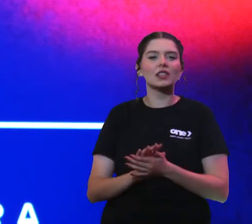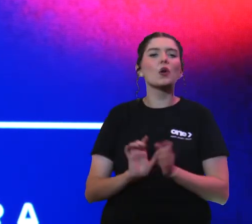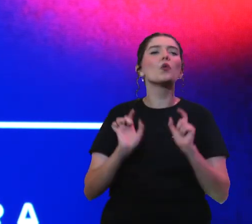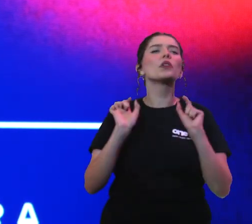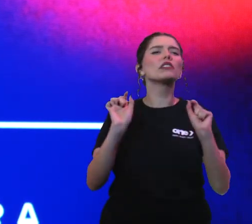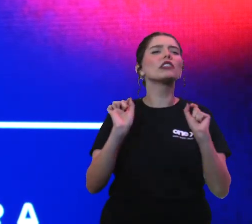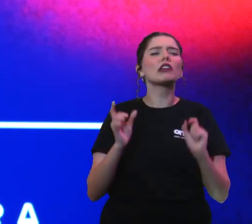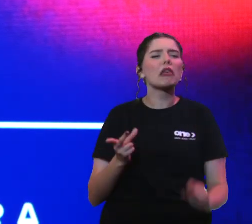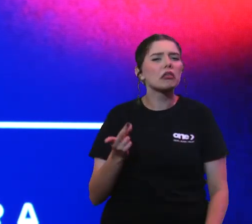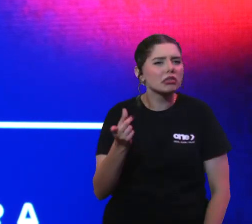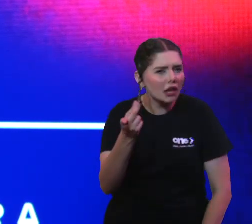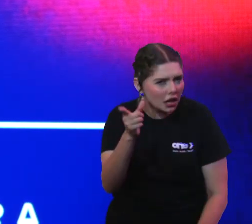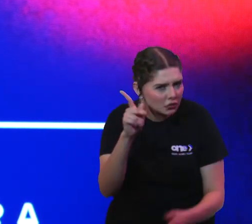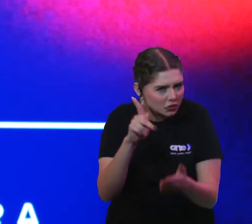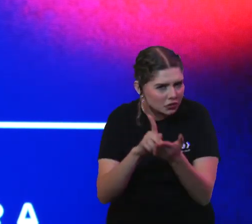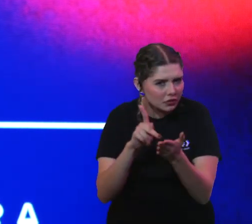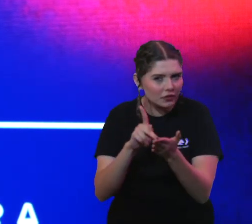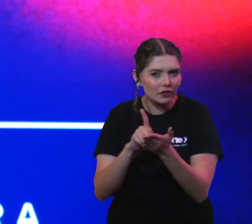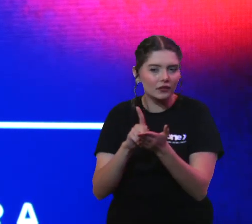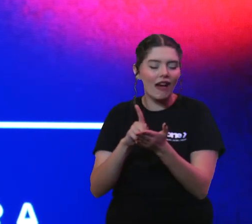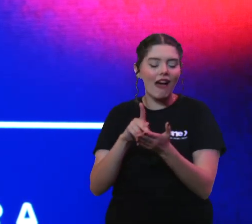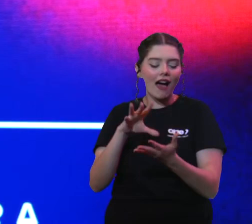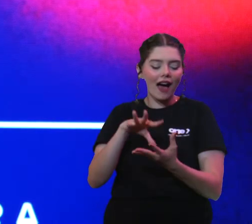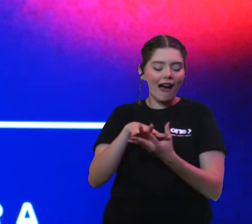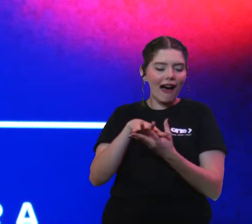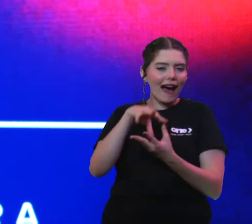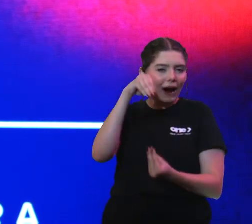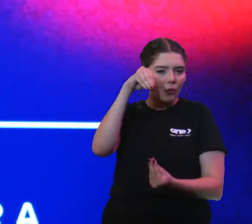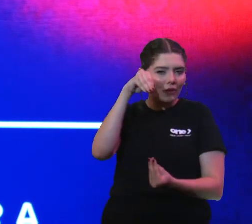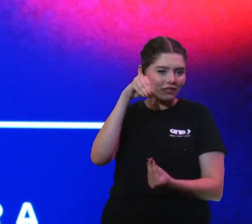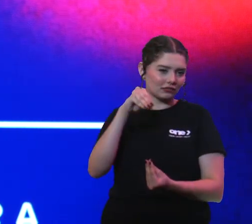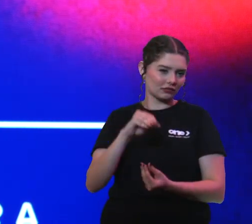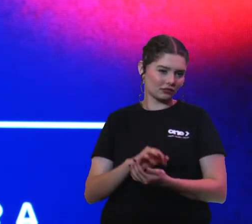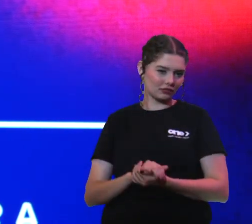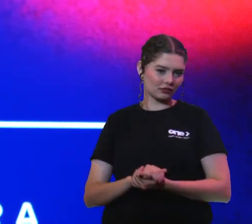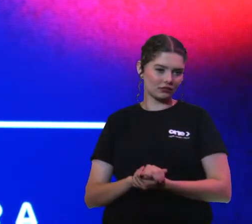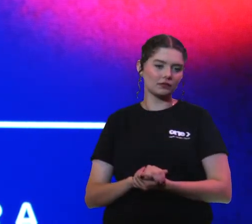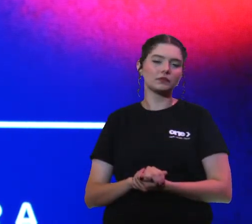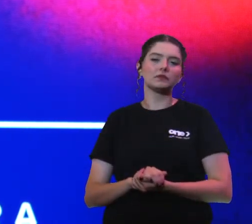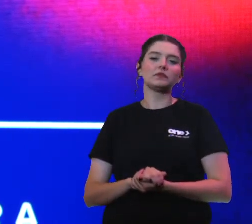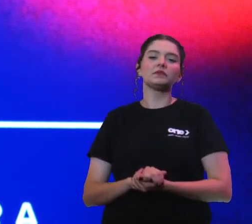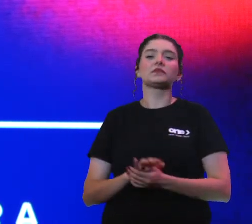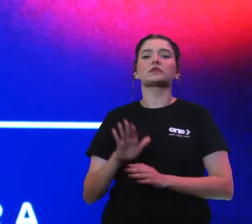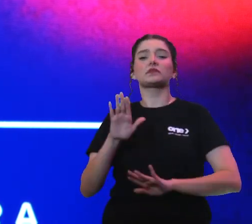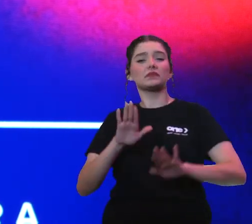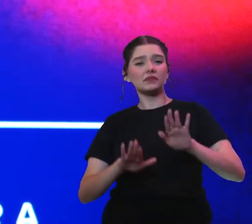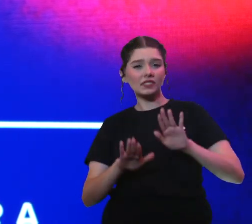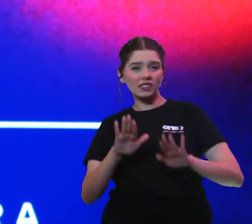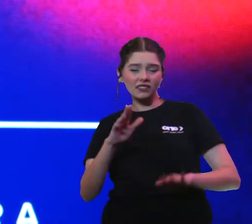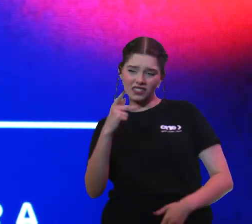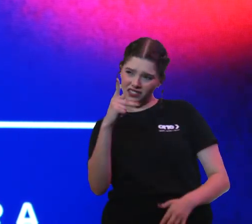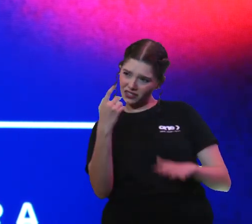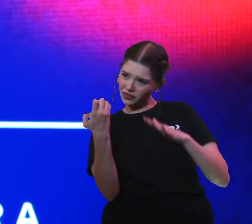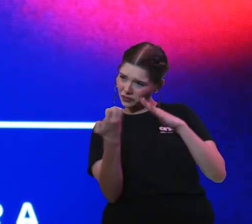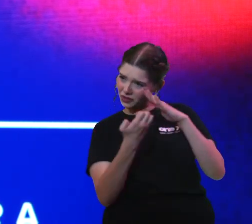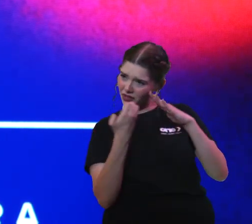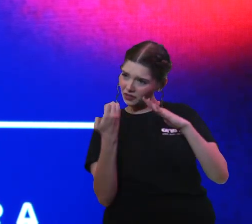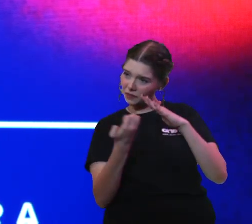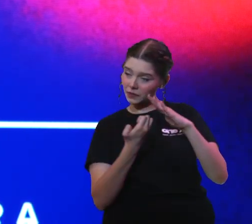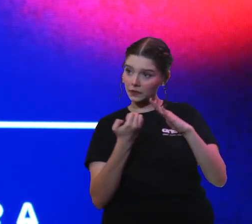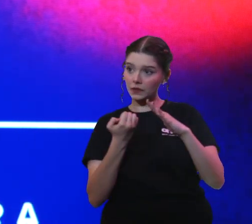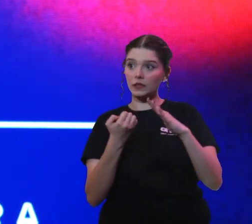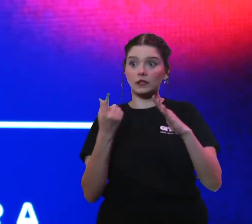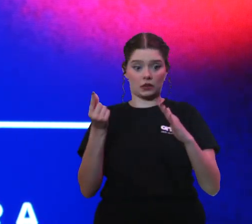de verdade? Almas. E talvez lá no teu negócio, por mais que você está investindo muito no